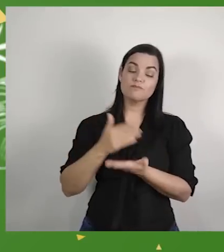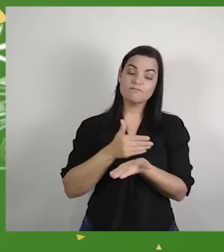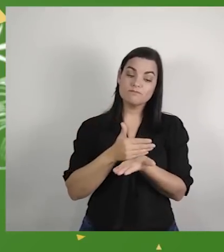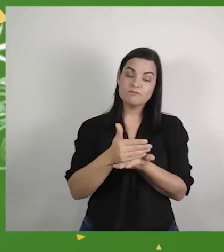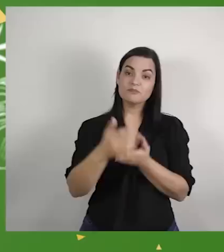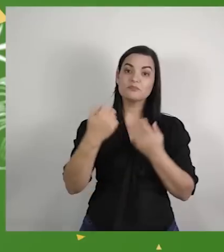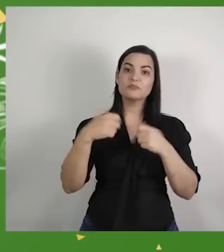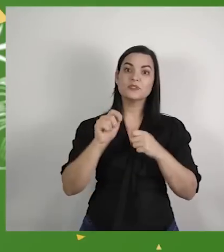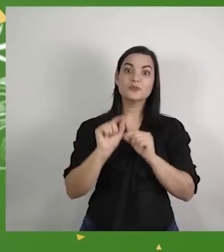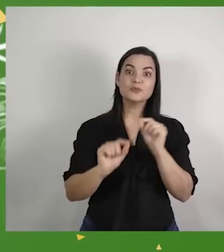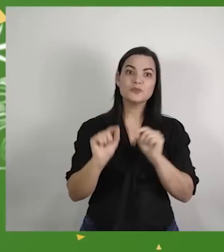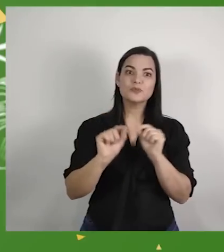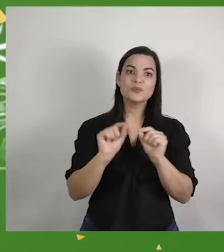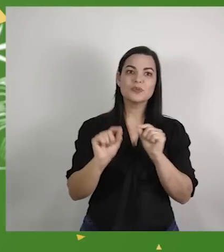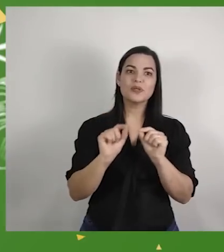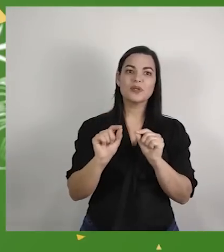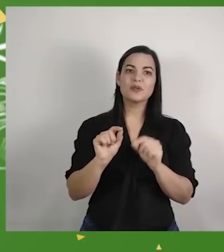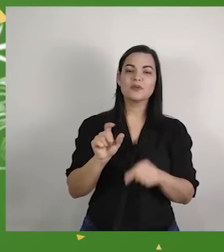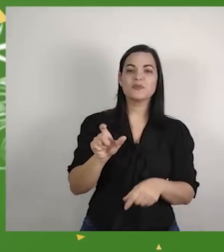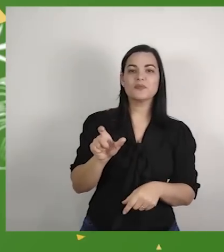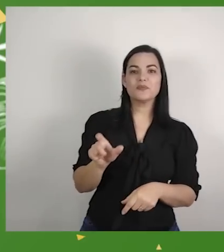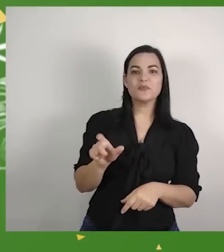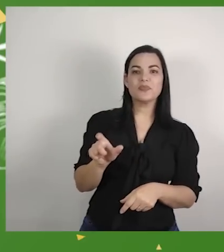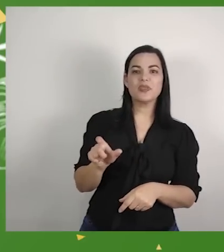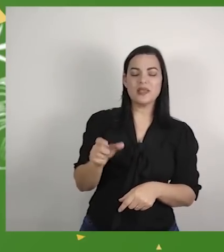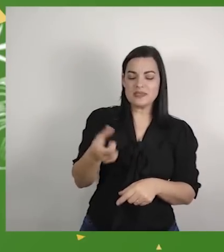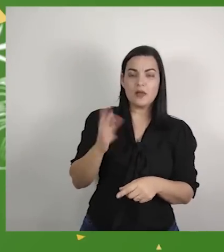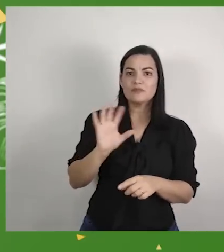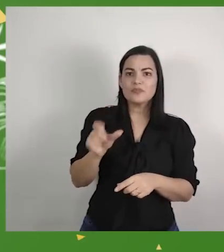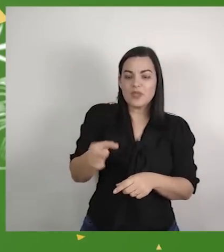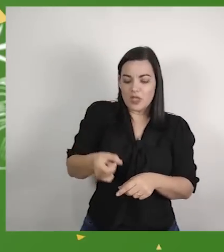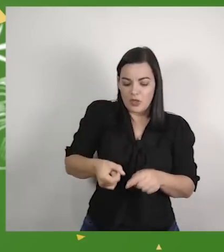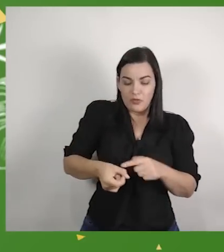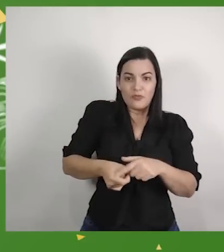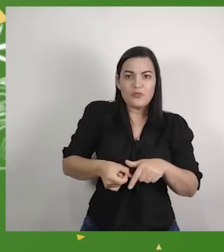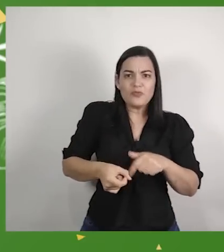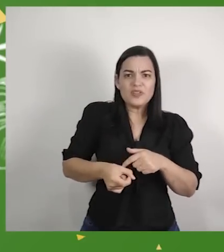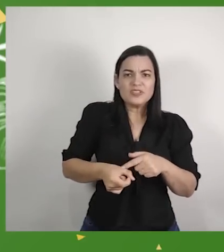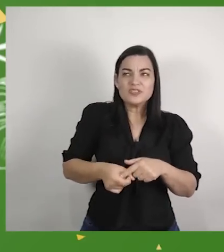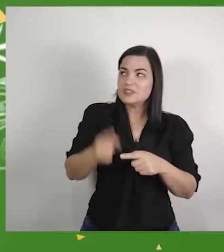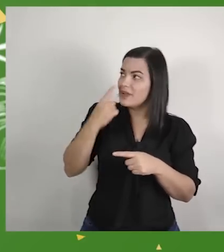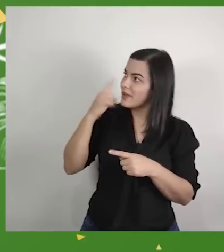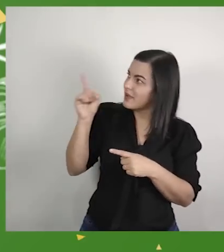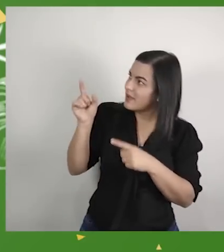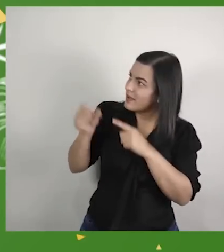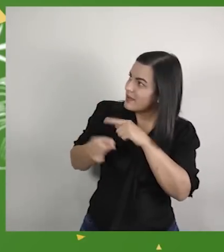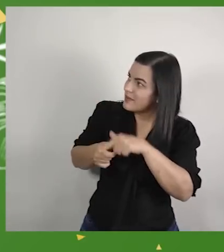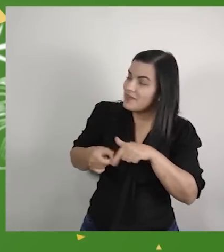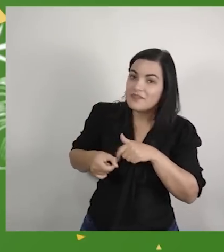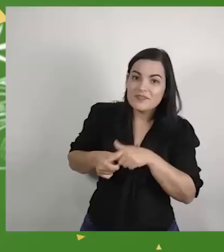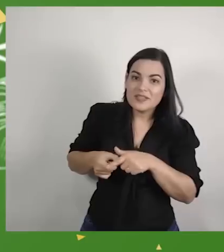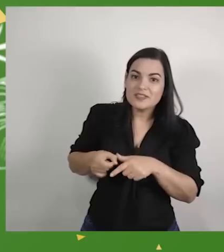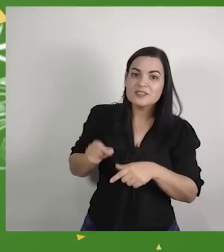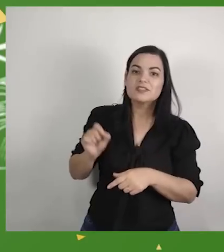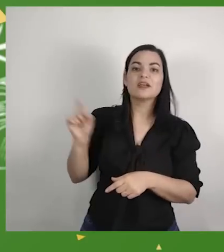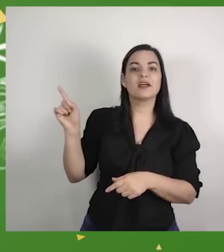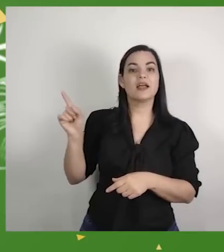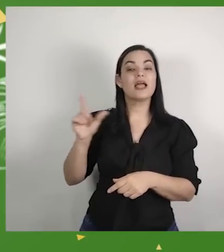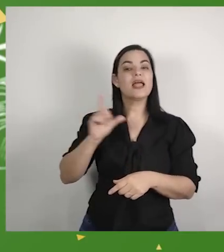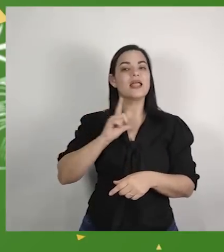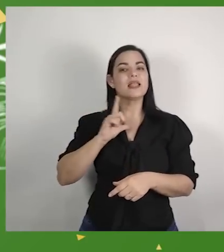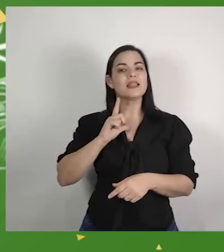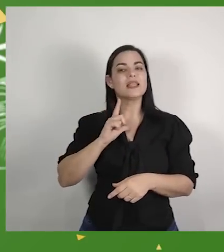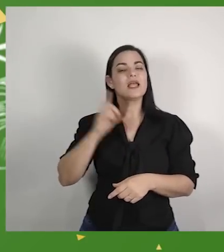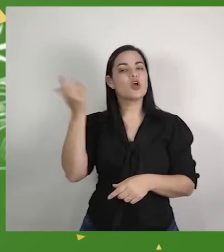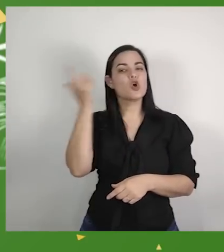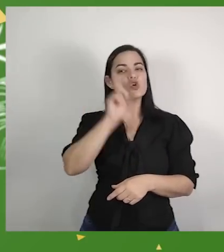você no começo usava uma ficha telefônica, que é essa que está aqui na imagem também, e cada ficha te